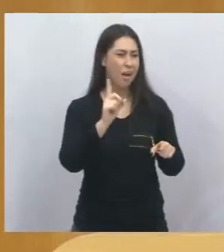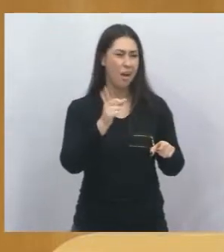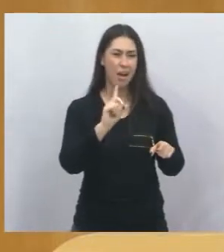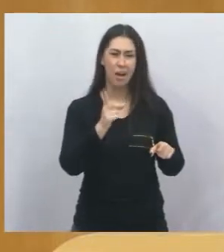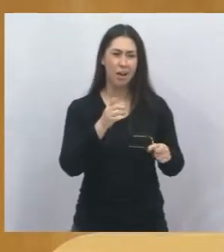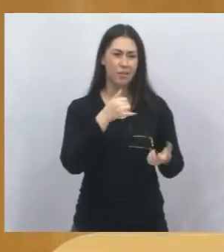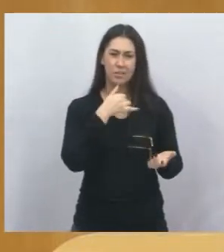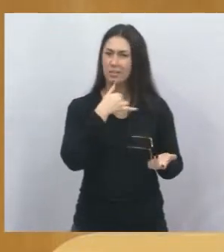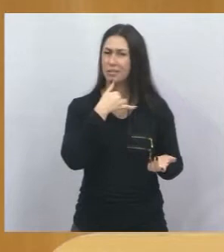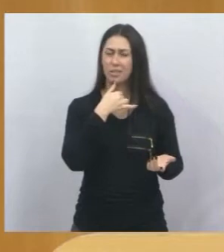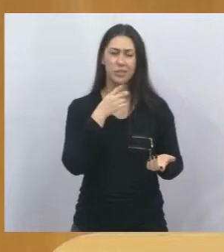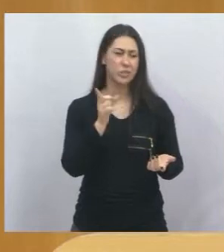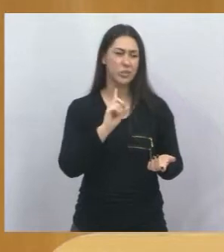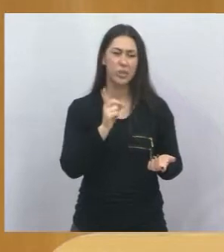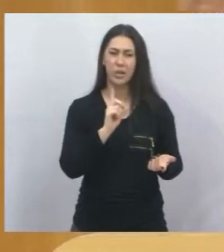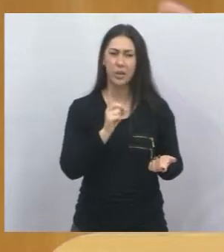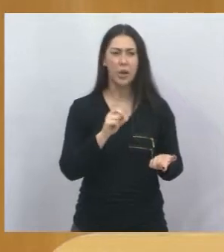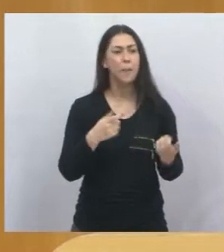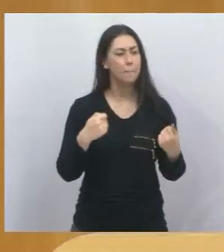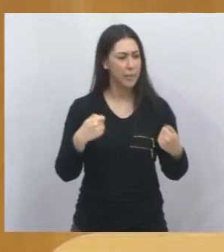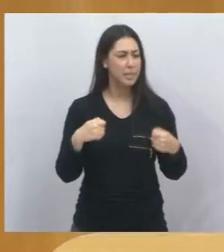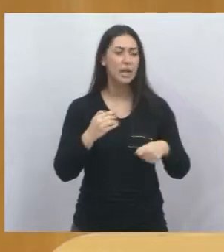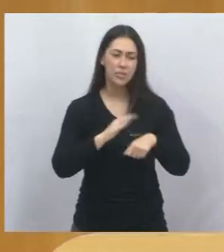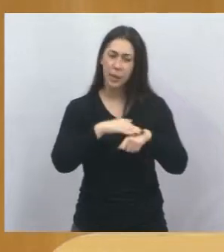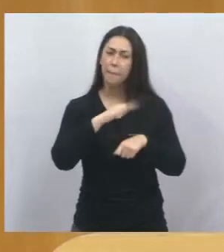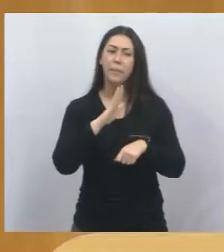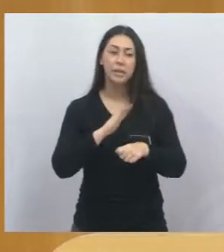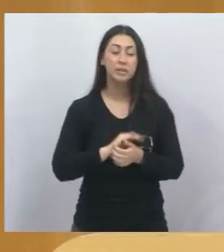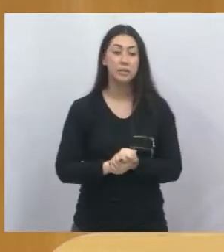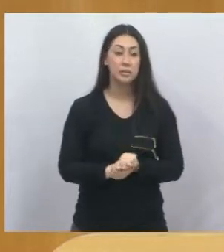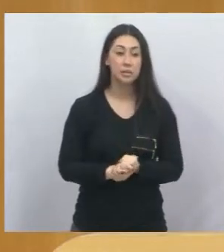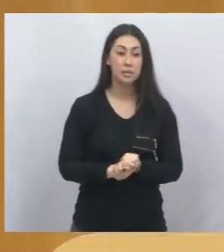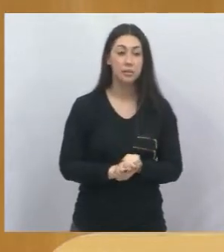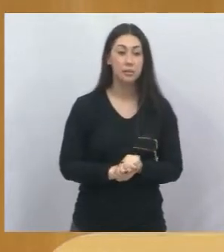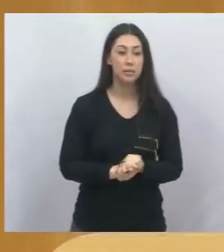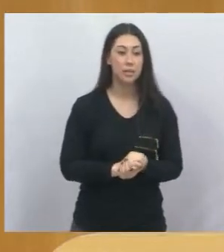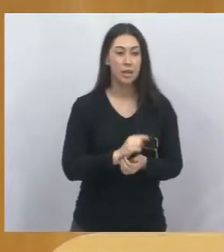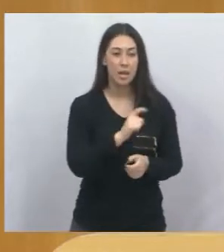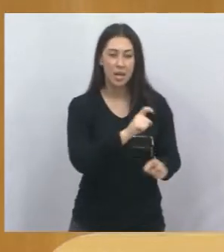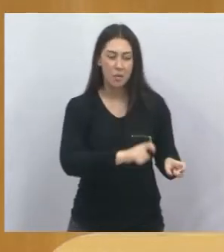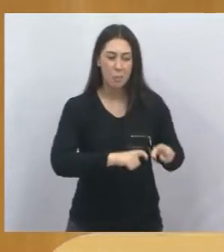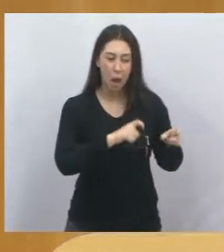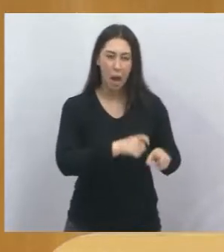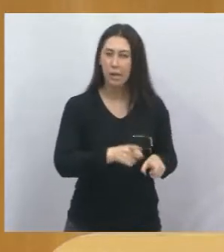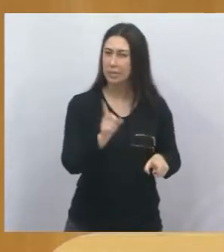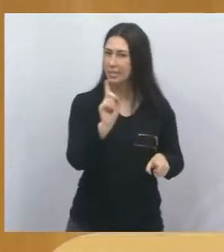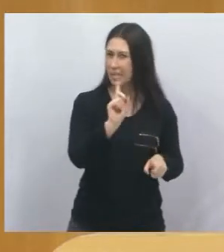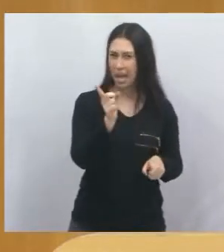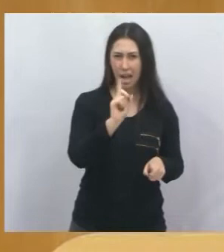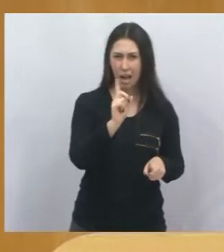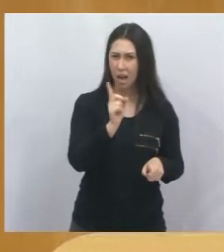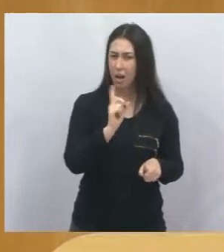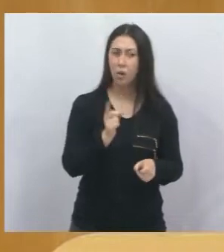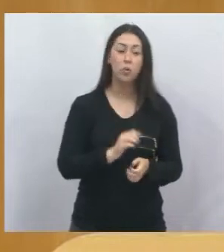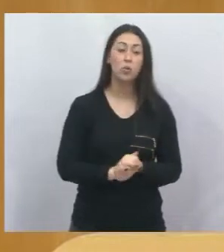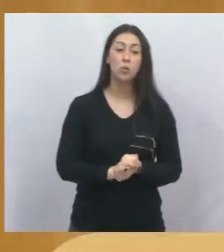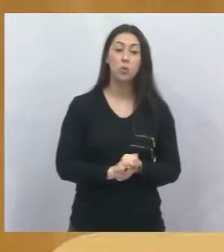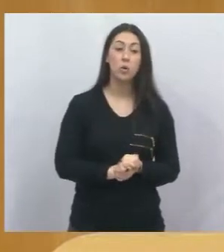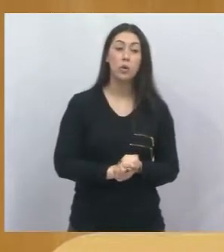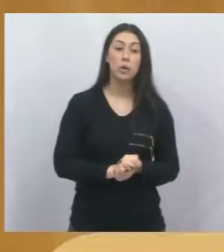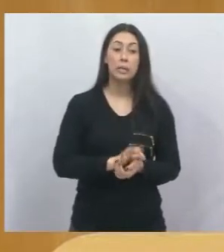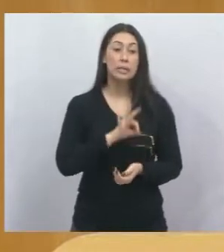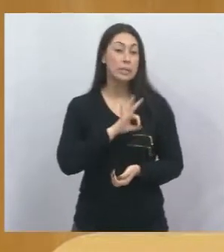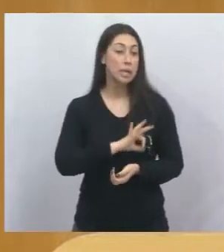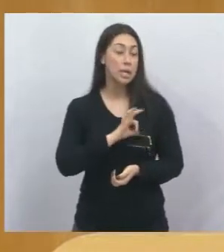valor, infelizmente, deveriam ganhar muito mais que isso. Então, não são desses servidores que serão descontados, são dos que